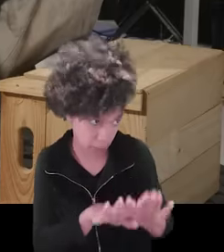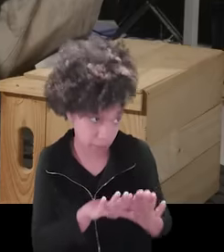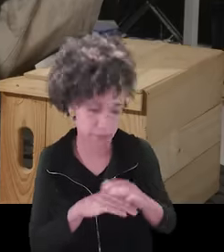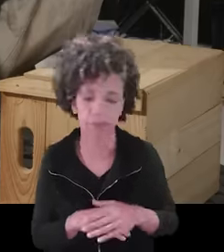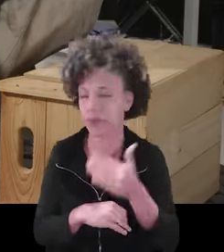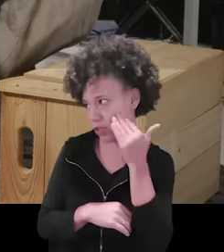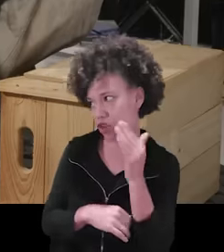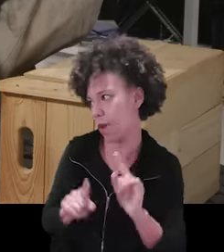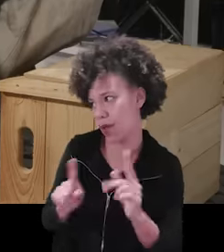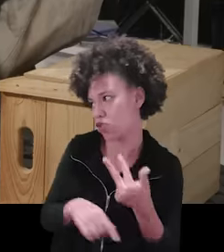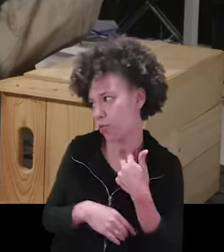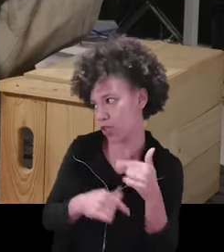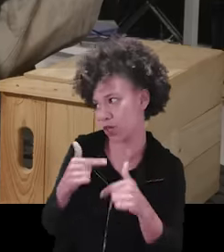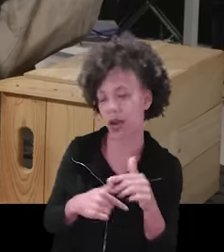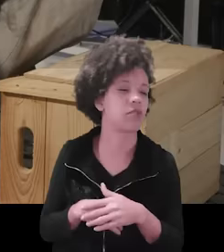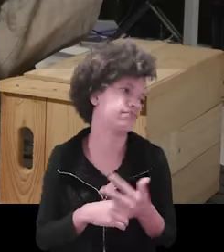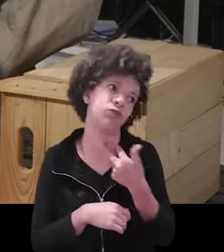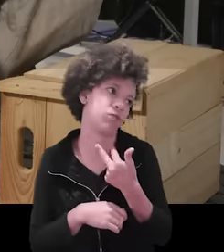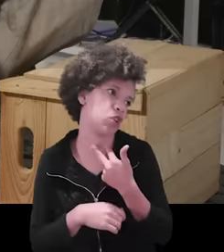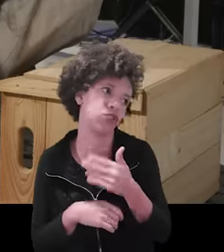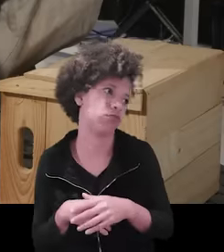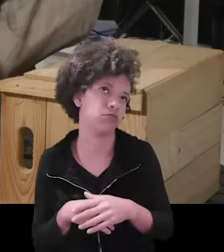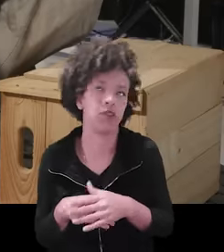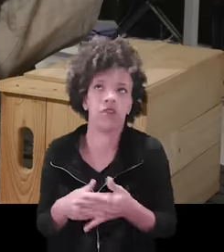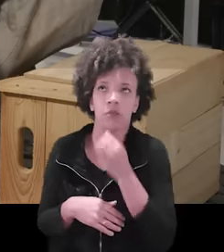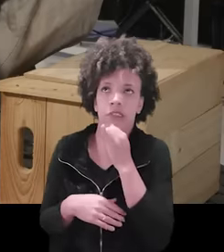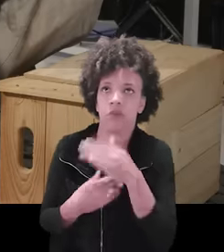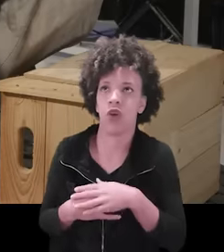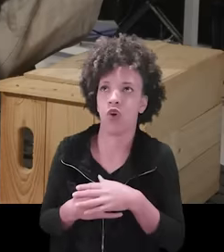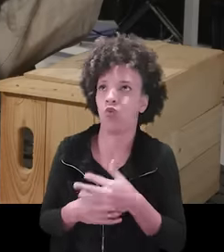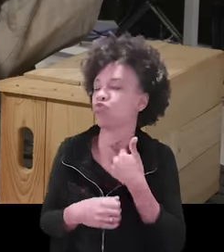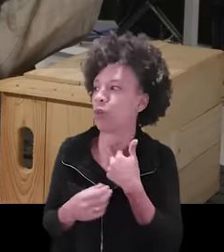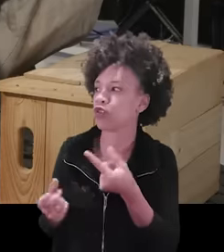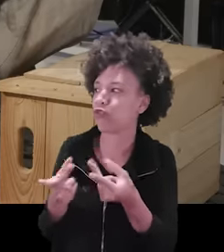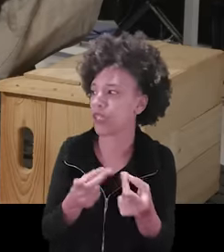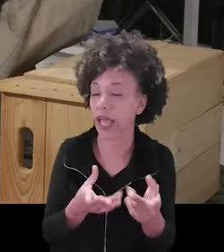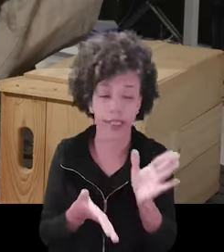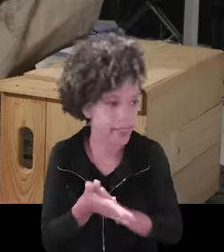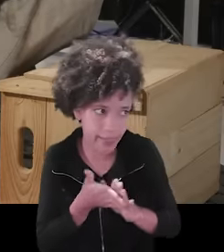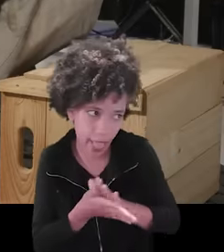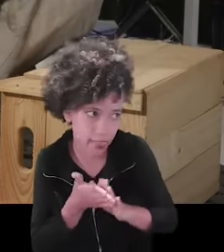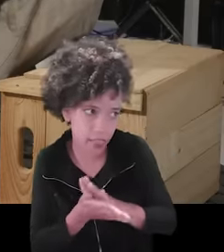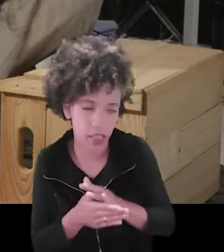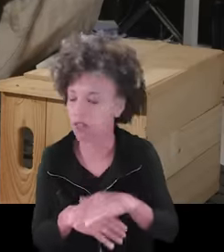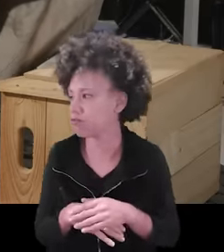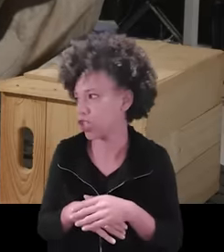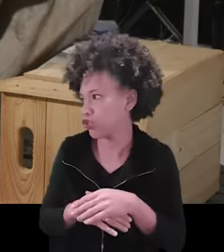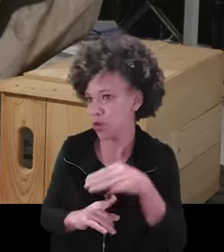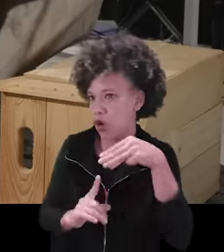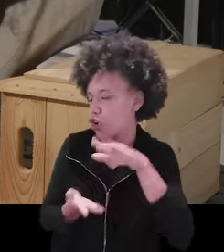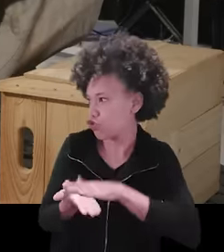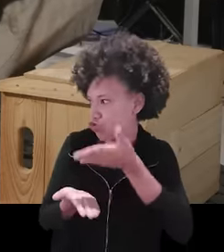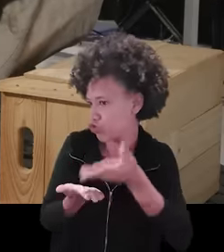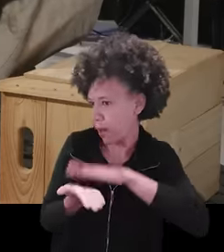país quer dizer entendi mas aí eu não posso trabalhar não pode trabalhar eu não posso eu não posso vender Pedro do